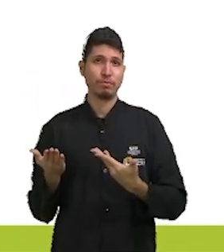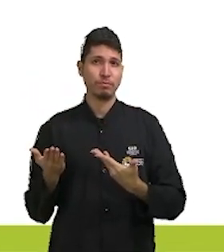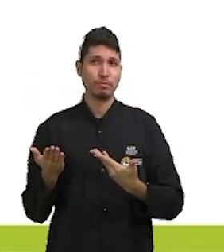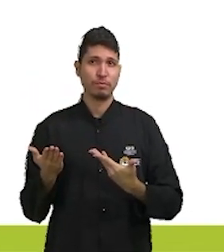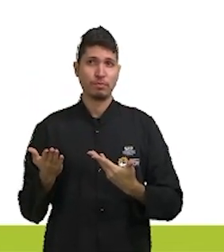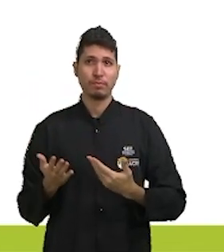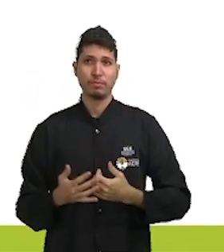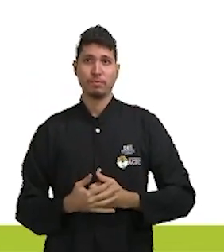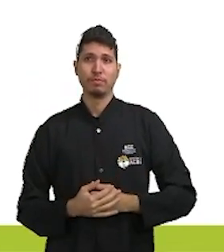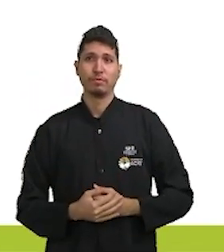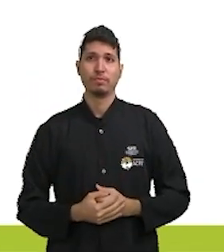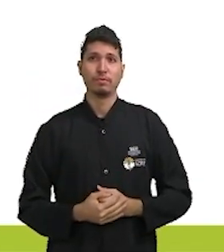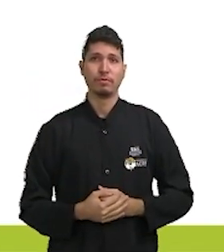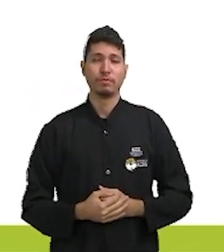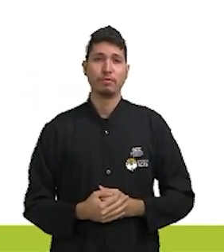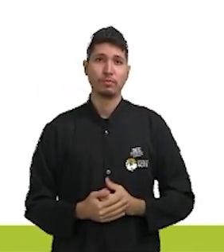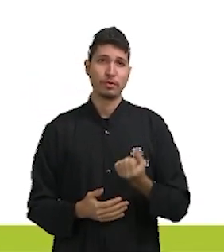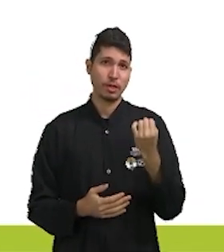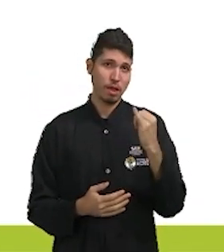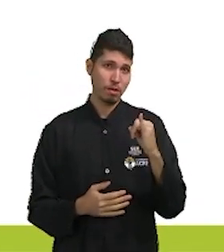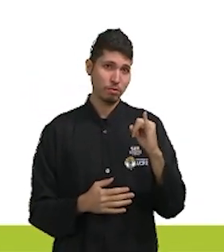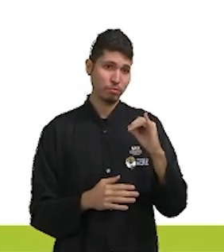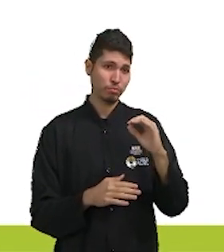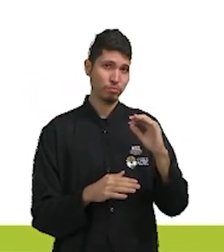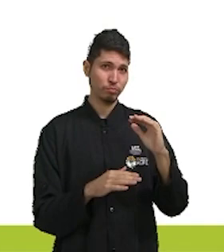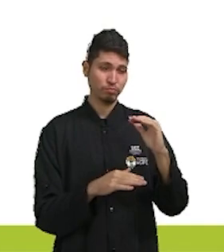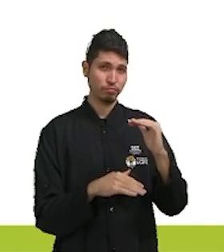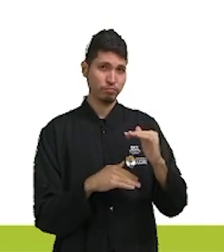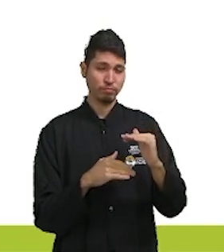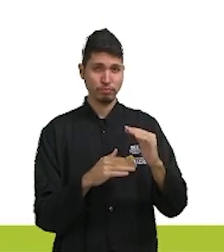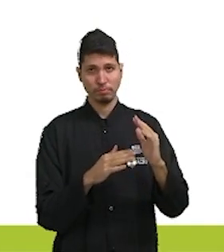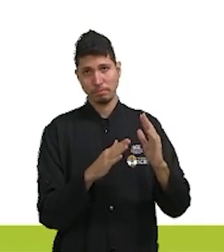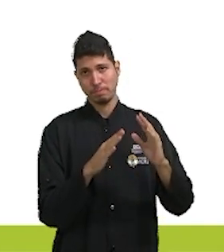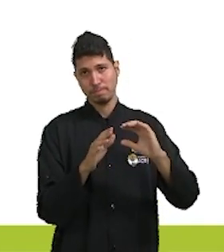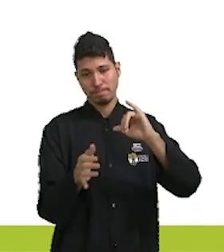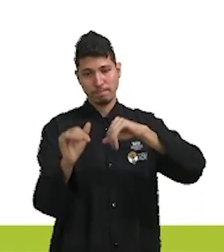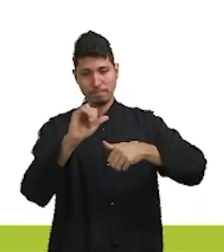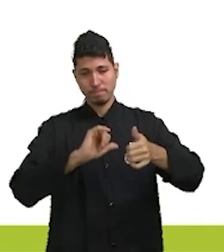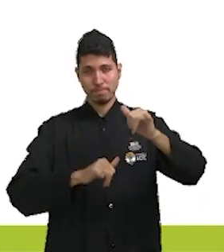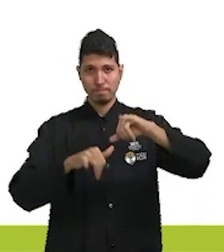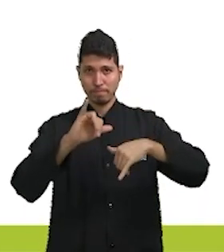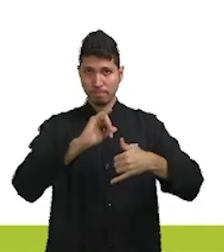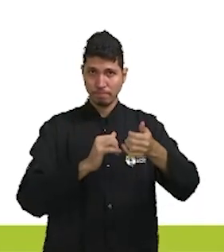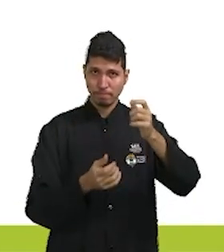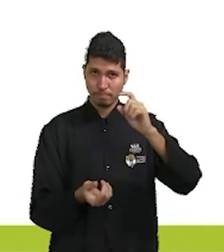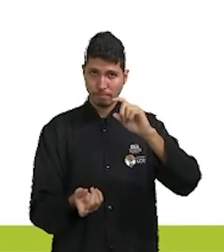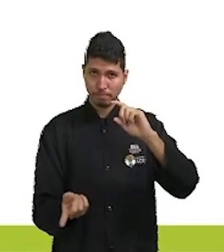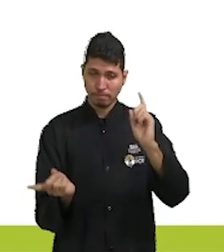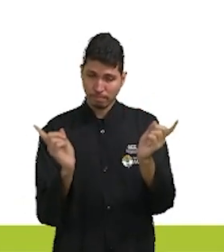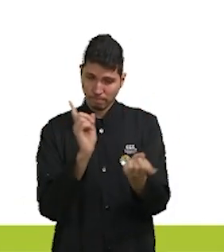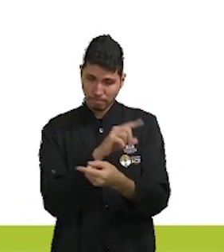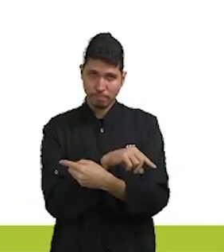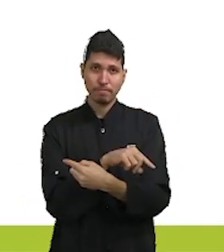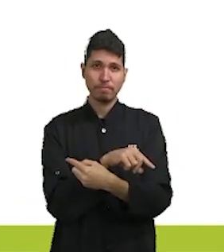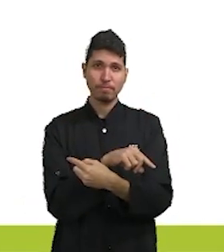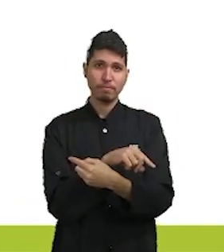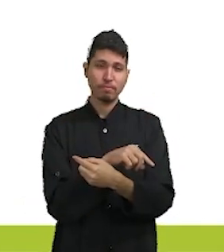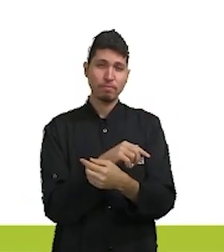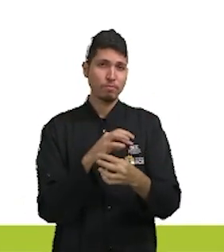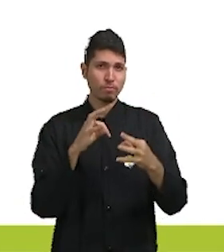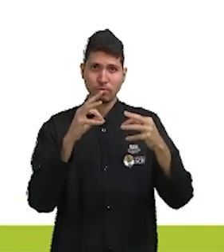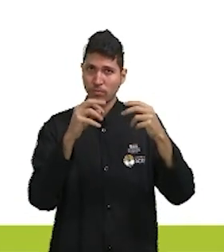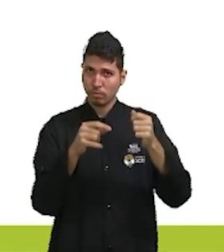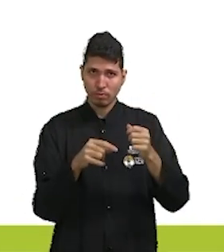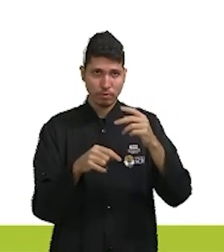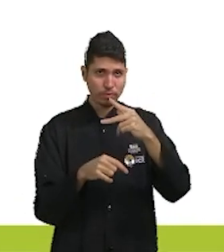0,82. Se é um processo de oxidação, tem que ser um processo oposto. Então, tudo que é produto